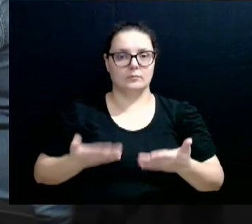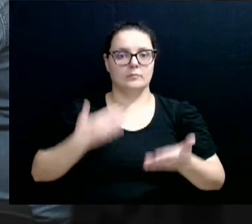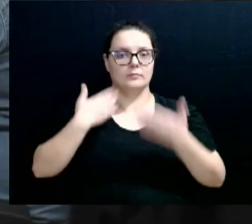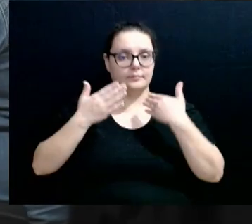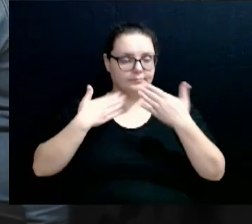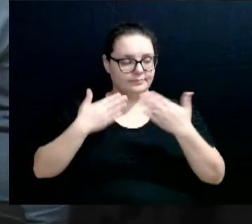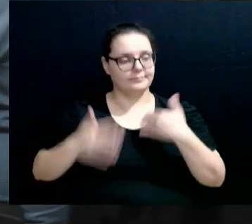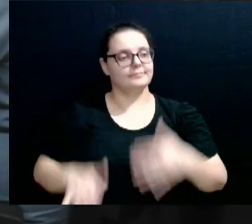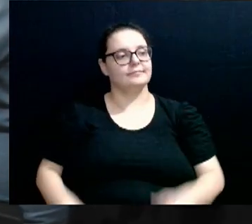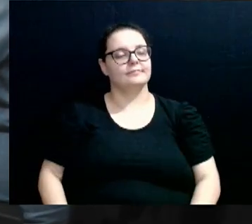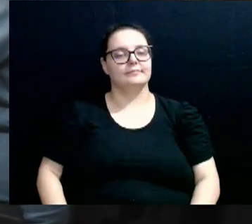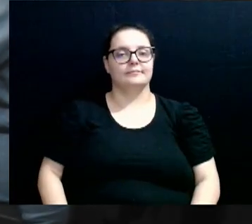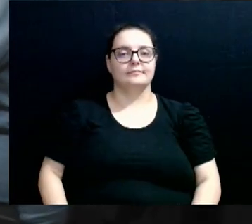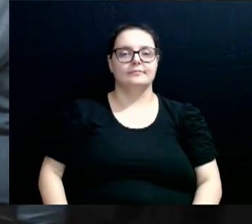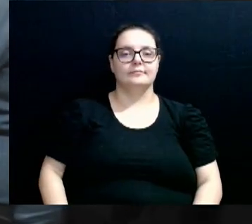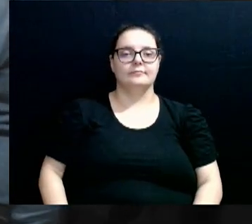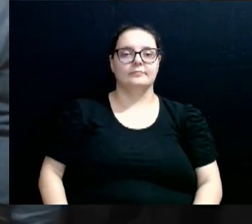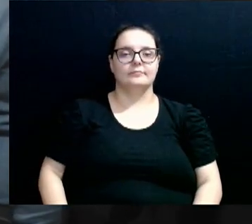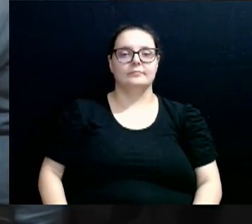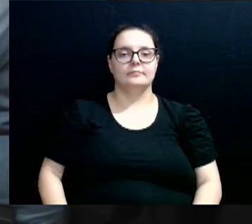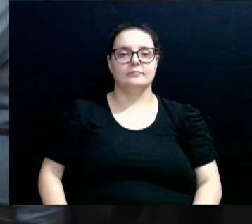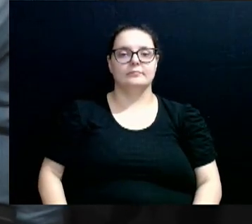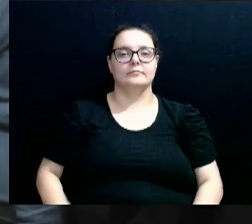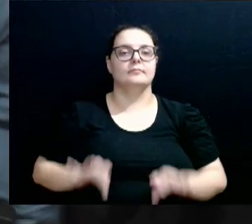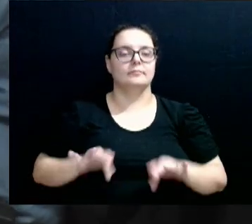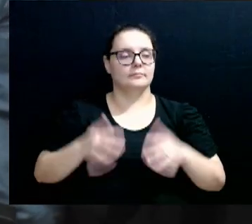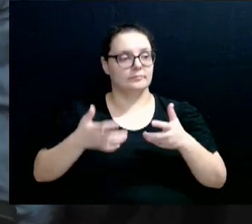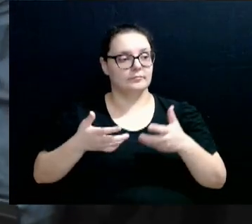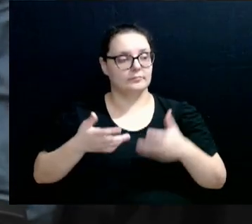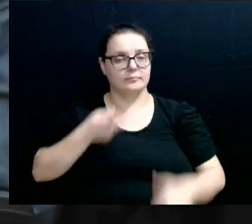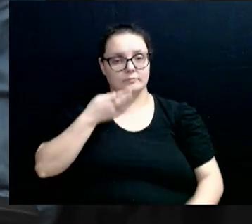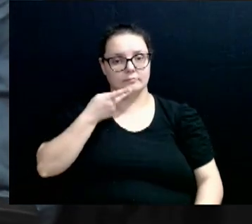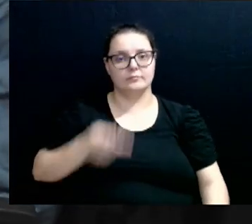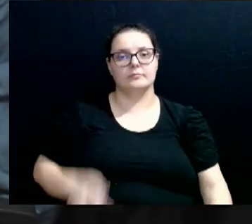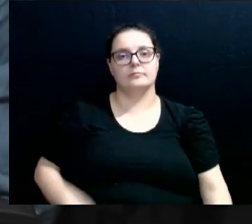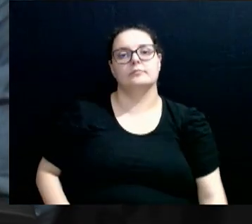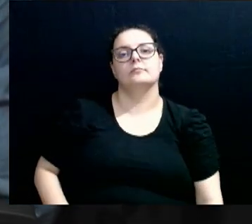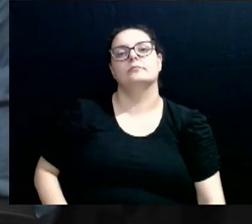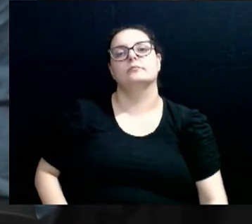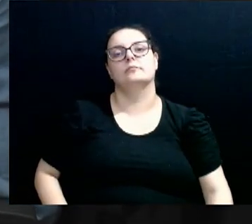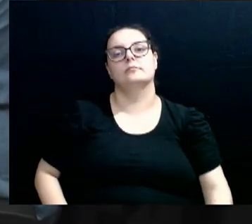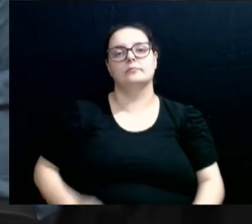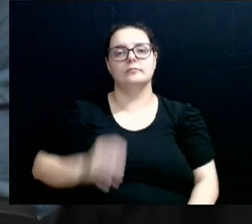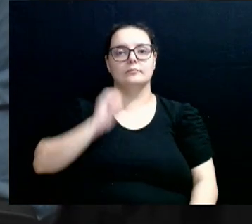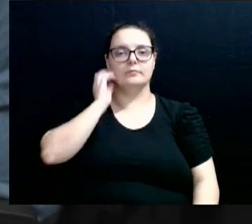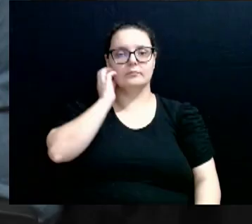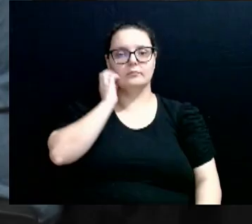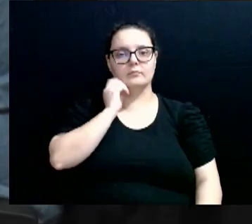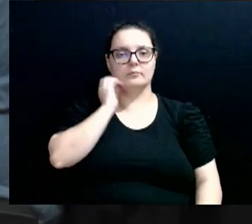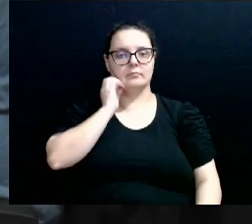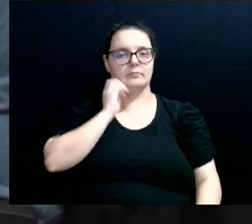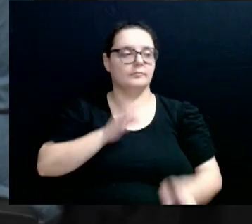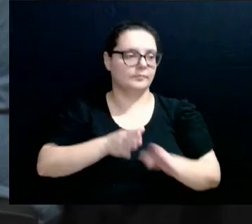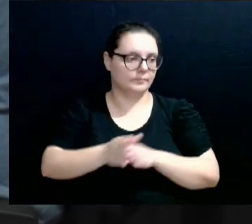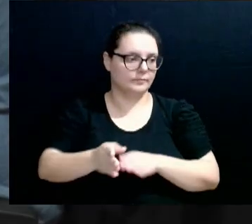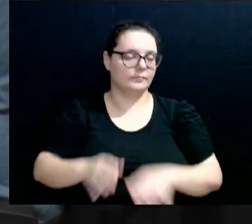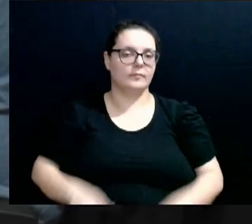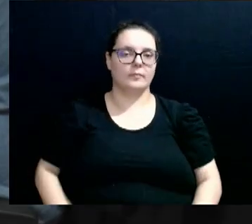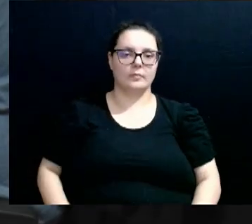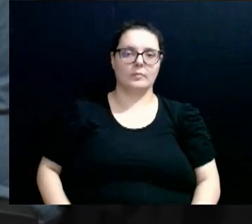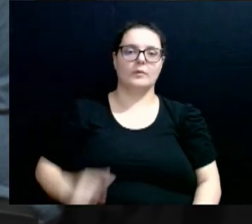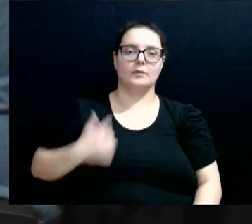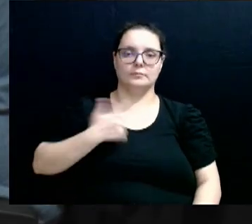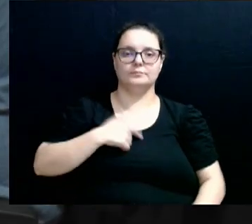E nesse final eu queria que você desse um conselho, uma recomendação para os nossos servidores